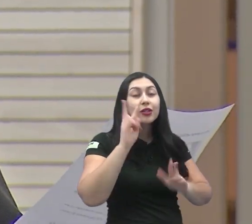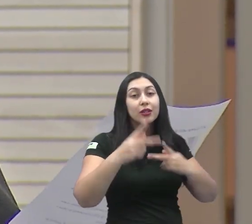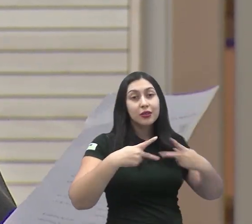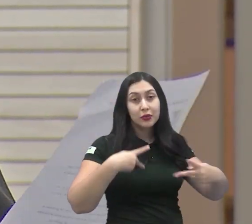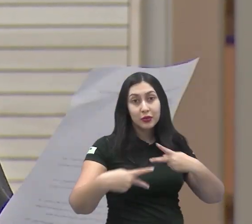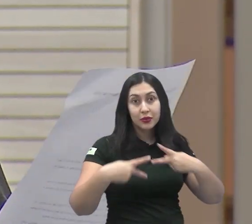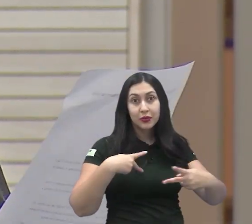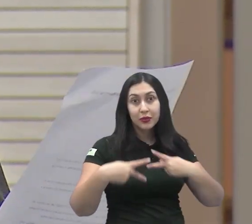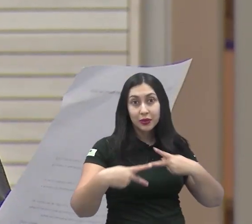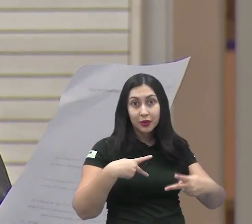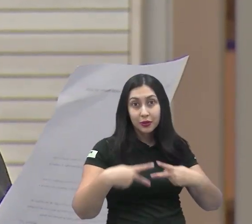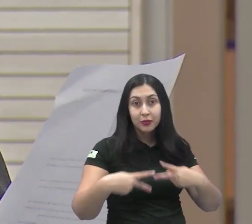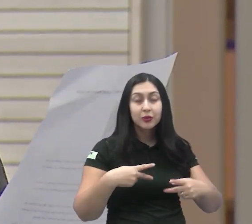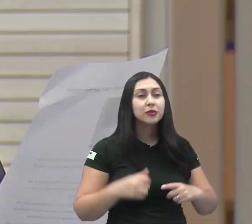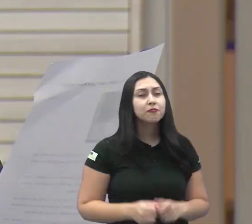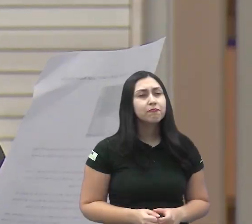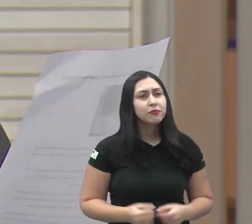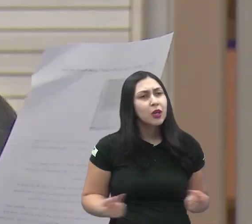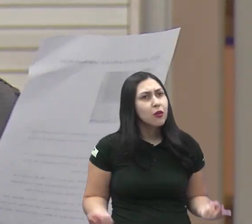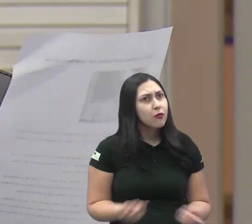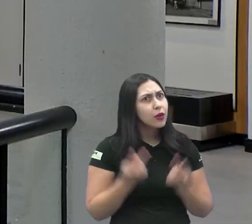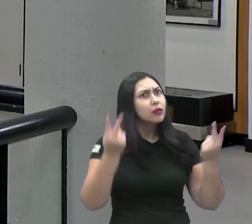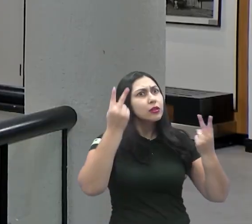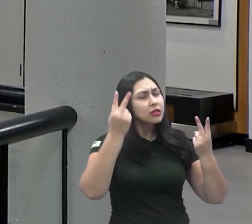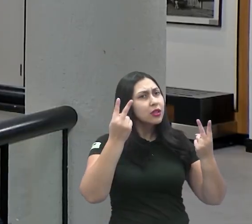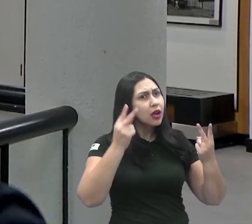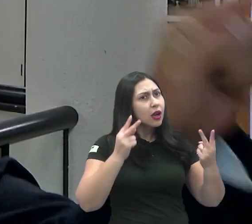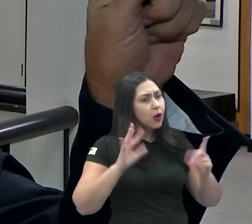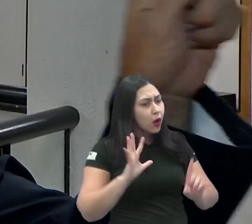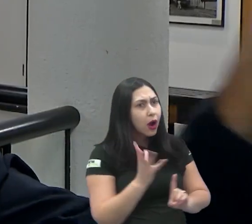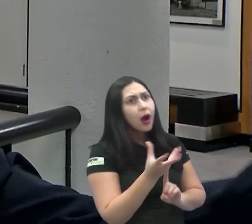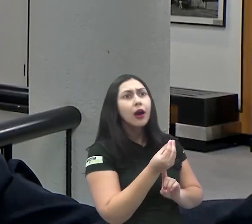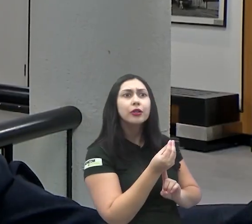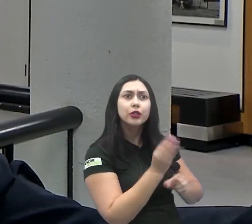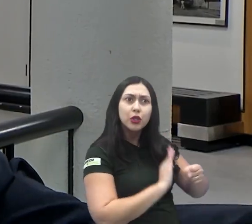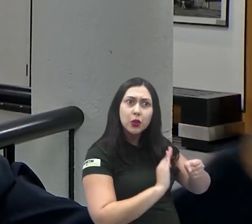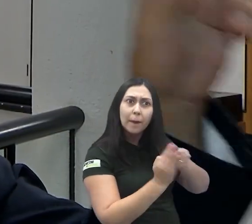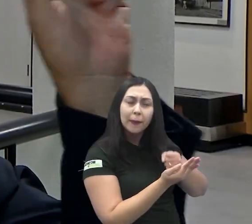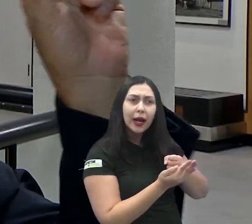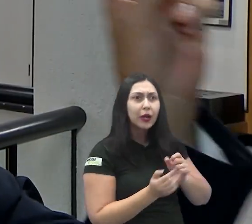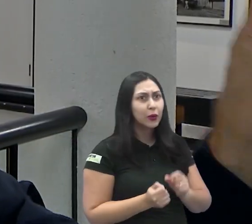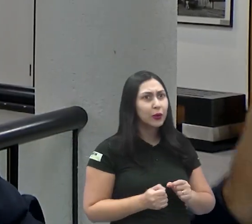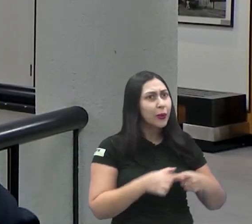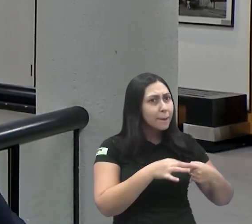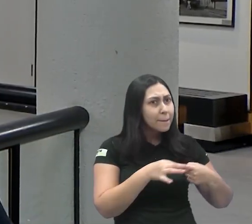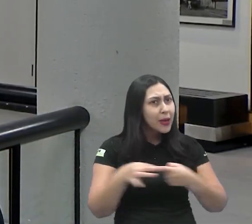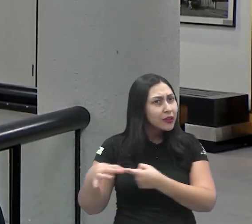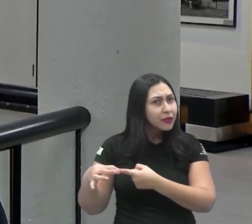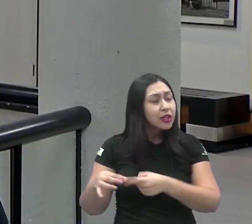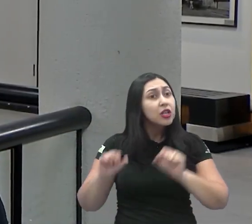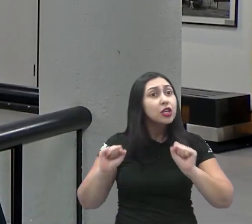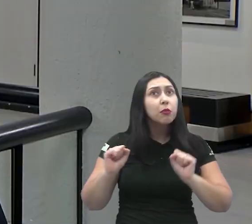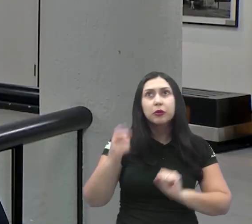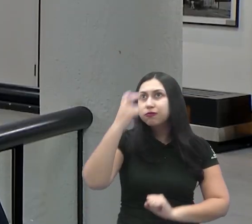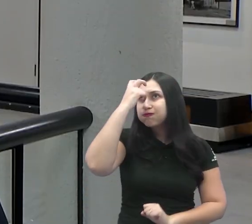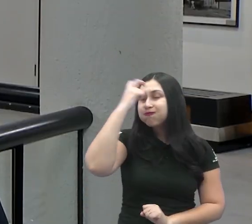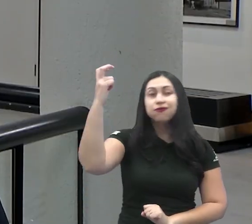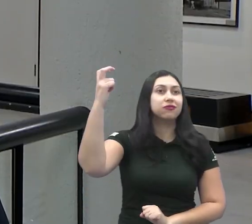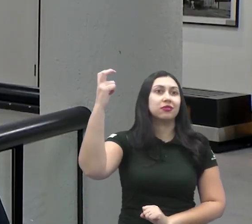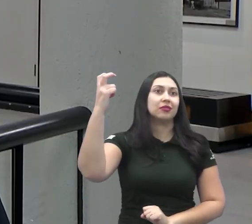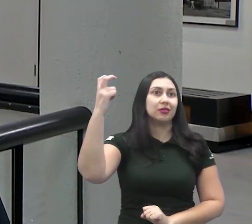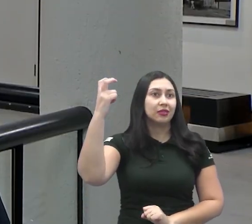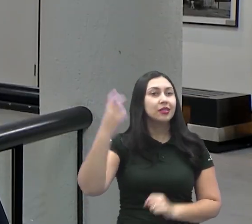identidade histórica de São José dos Campos. Valorizar o artista do bairro, o artista da periferia, que pode ser um